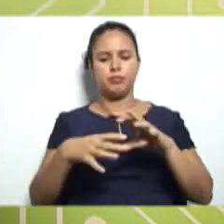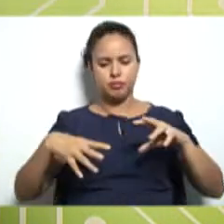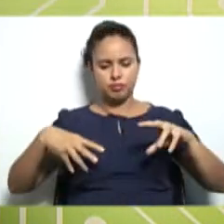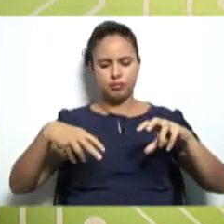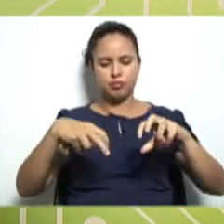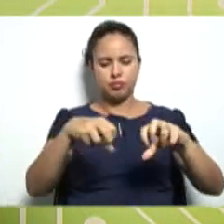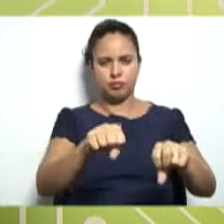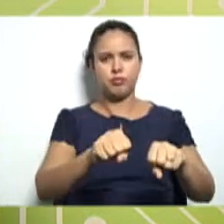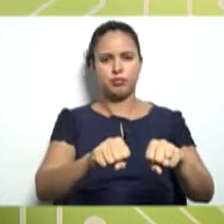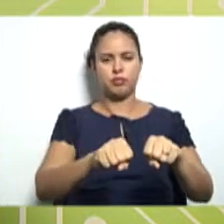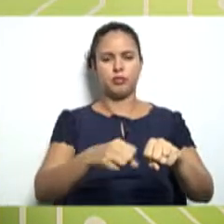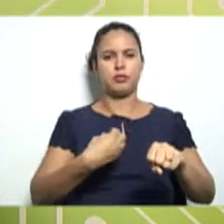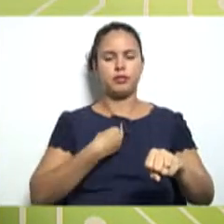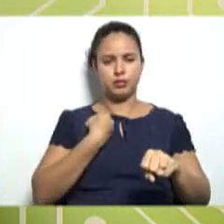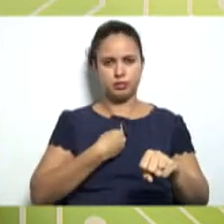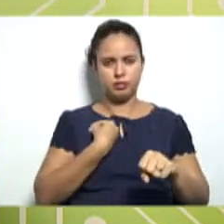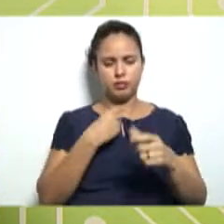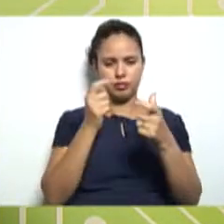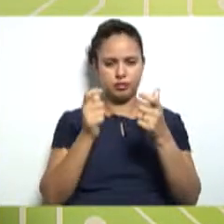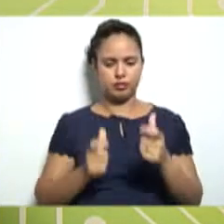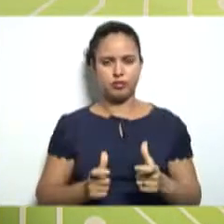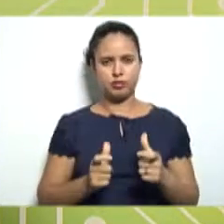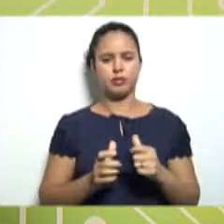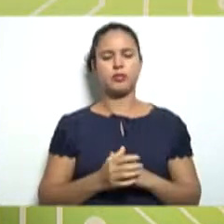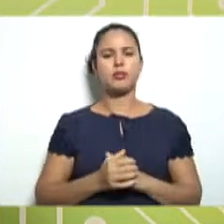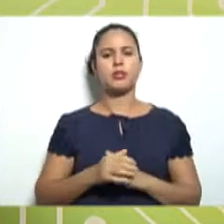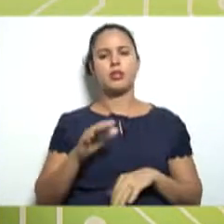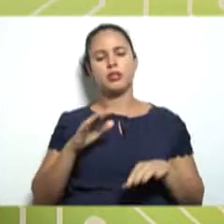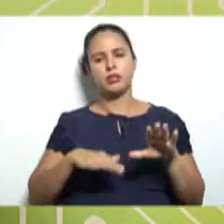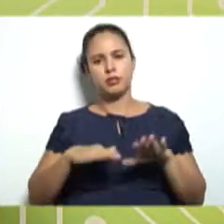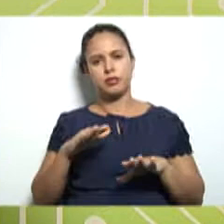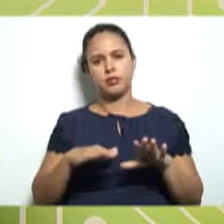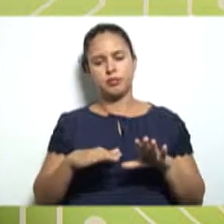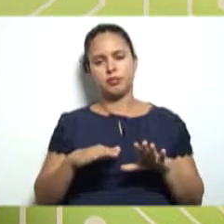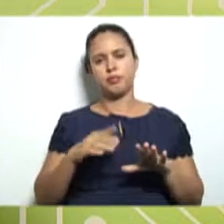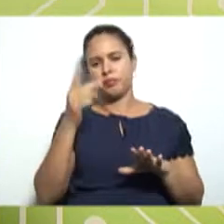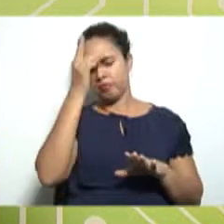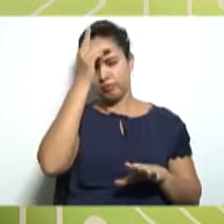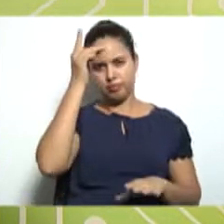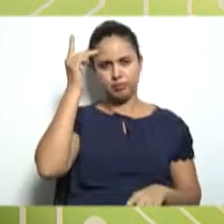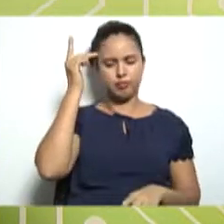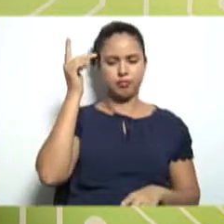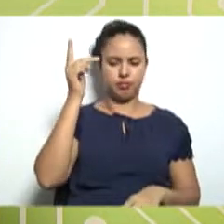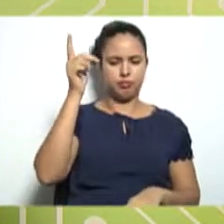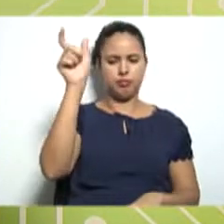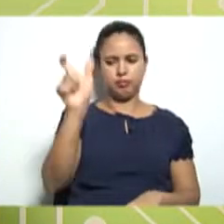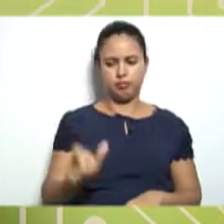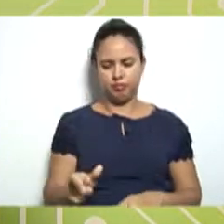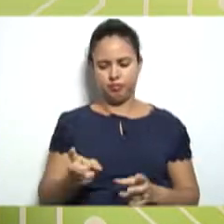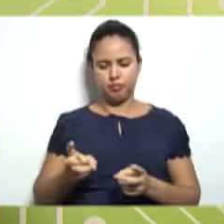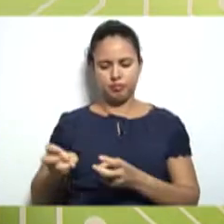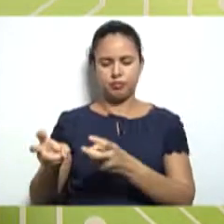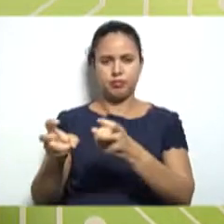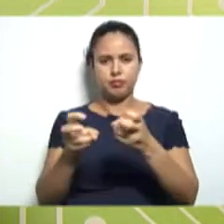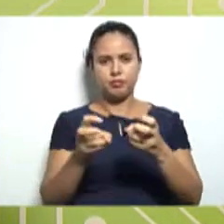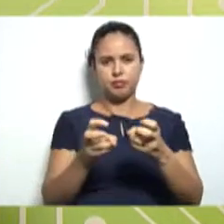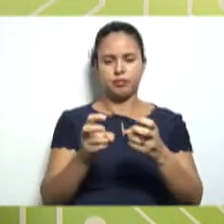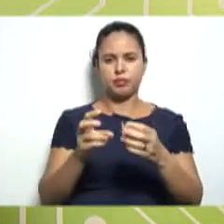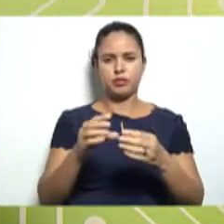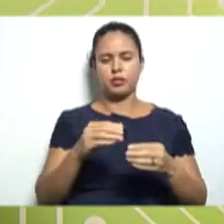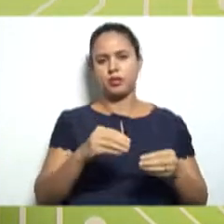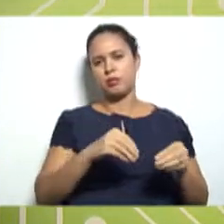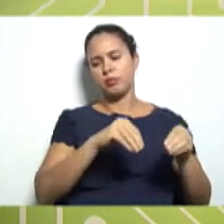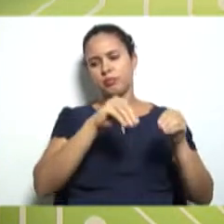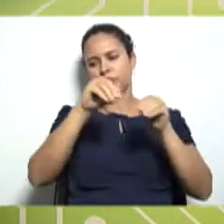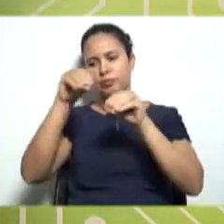de realmente viver naquele local. Muitos garimpeiros vão até uma cidade, exploram o garimpo ali e quando acaba a exploração